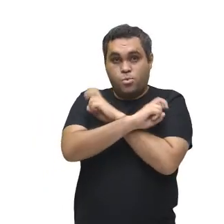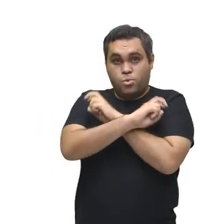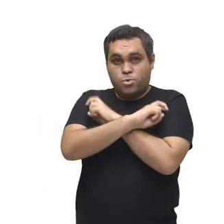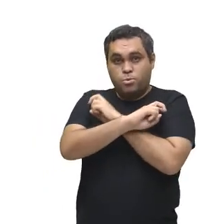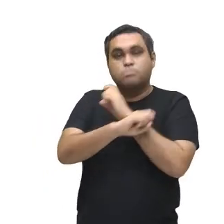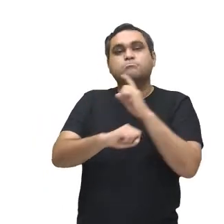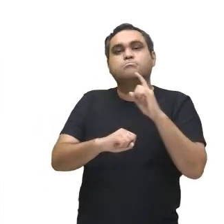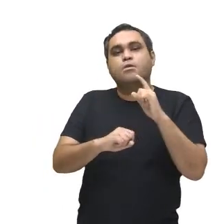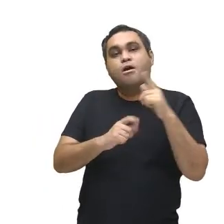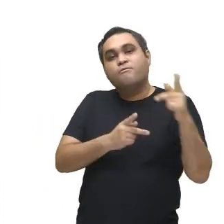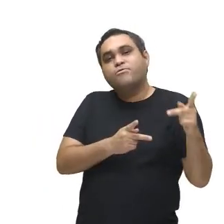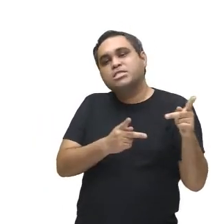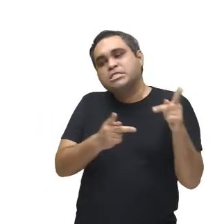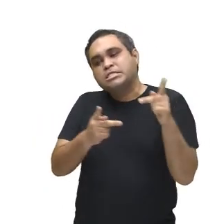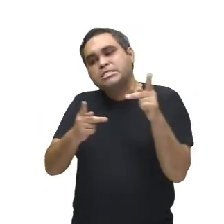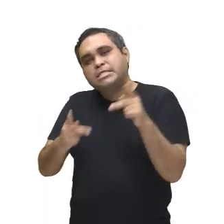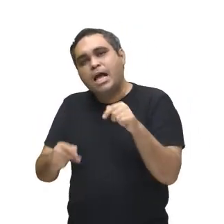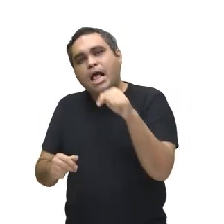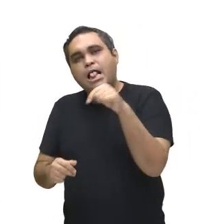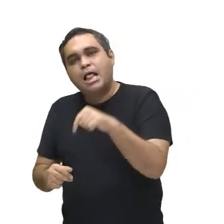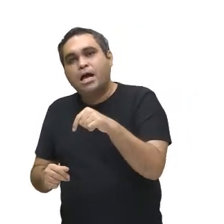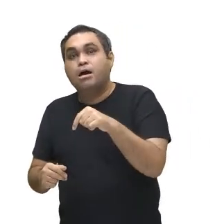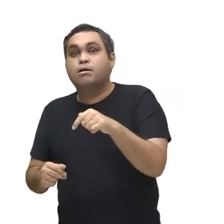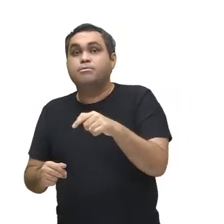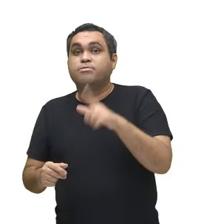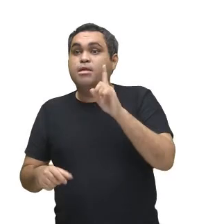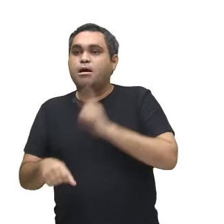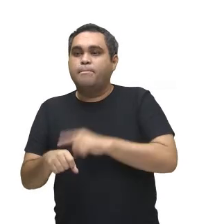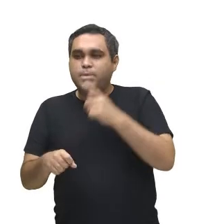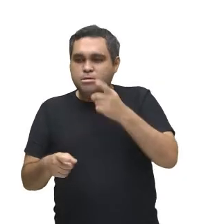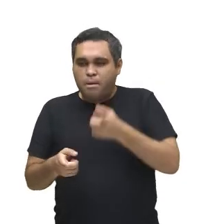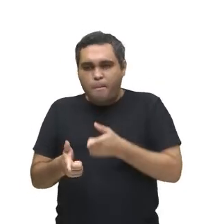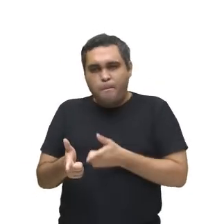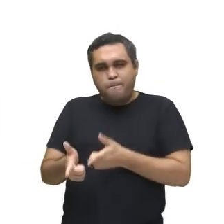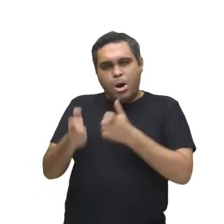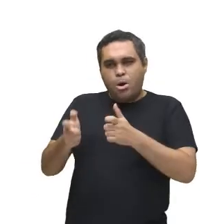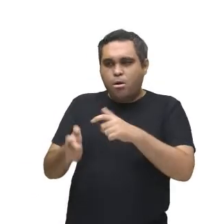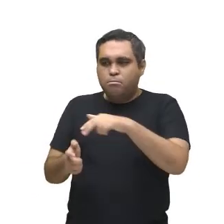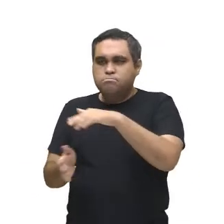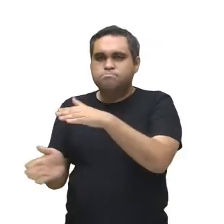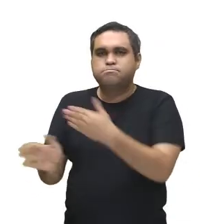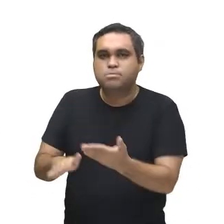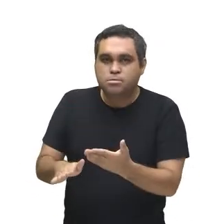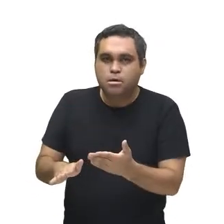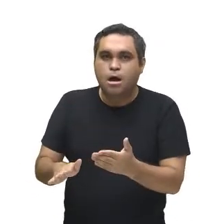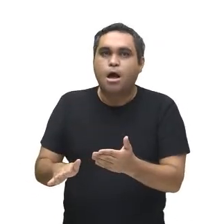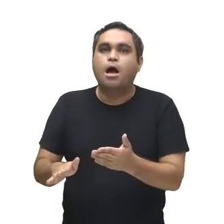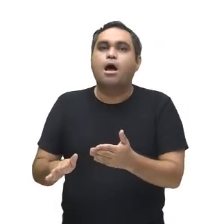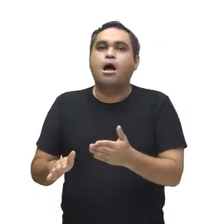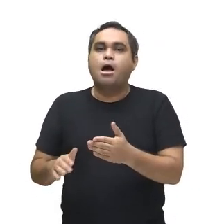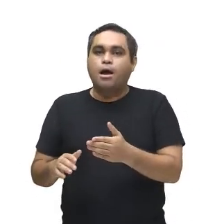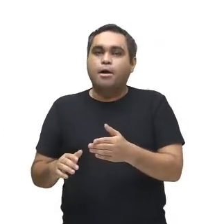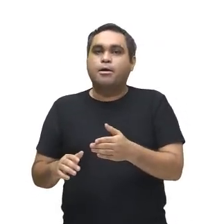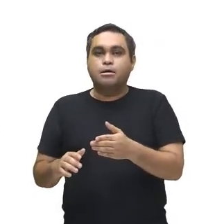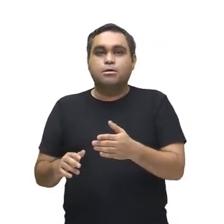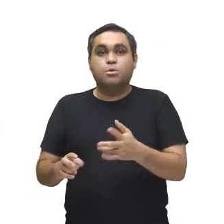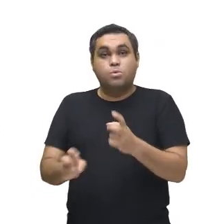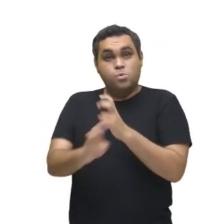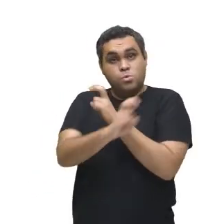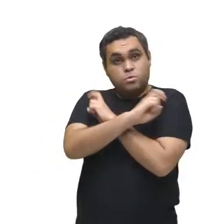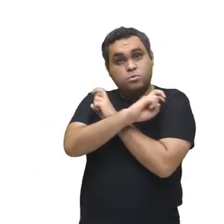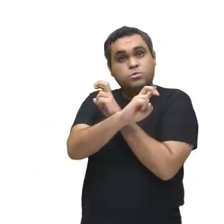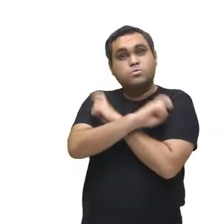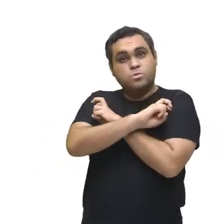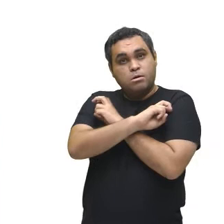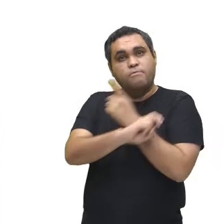assassinado, gerando uma reação imediata por parte do Império Austro-Húngaro, que naquele momento